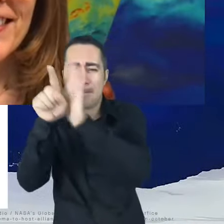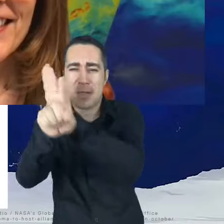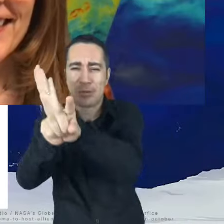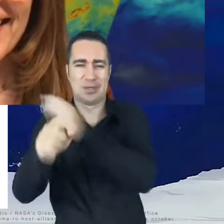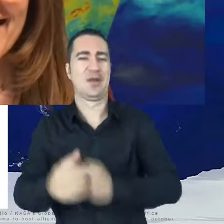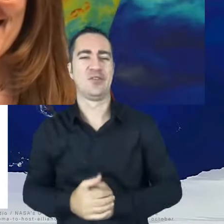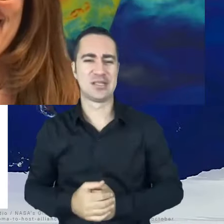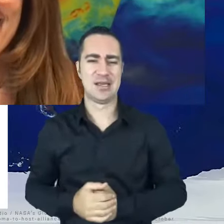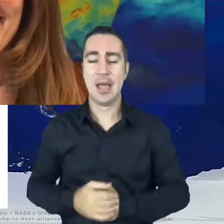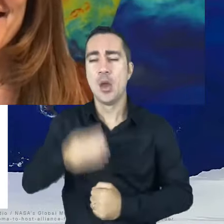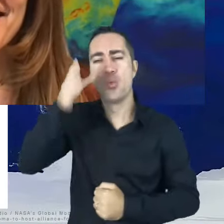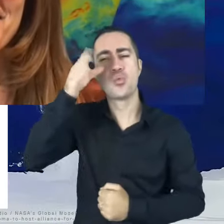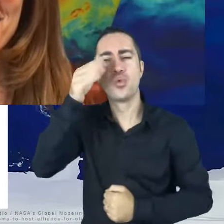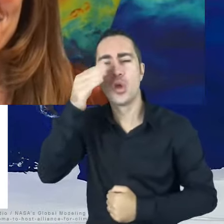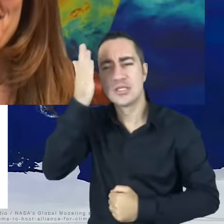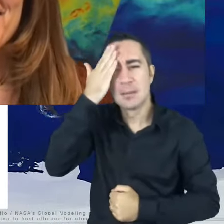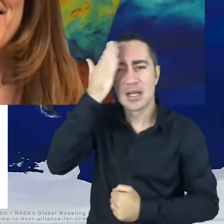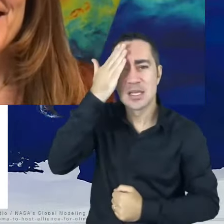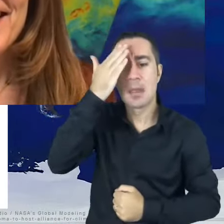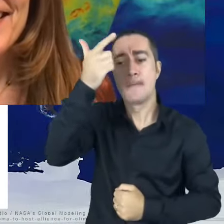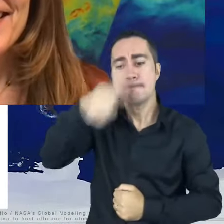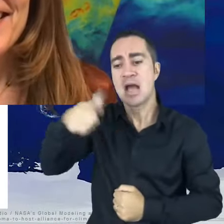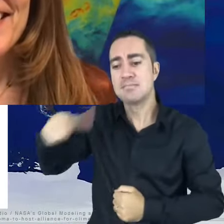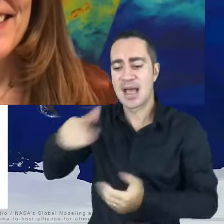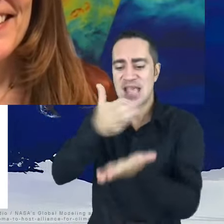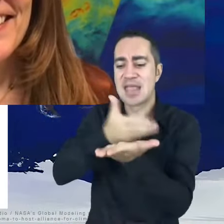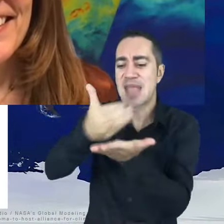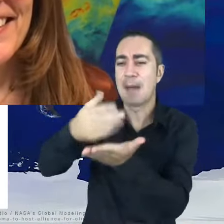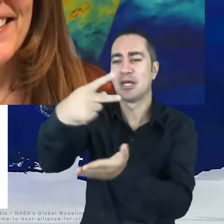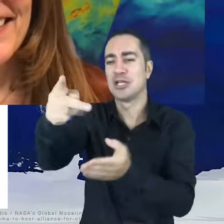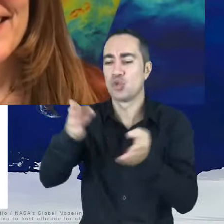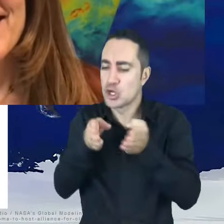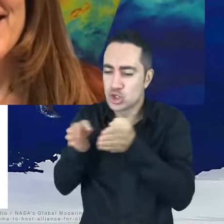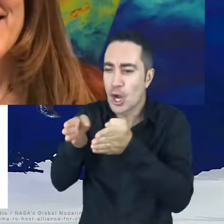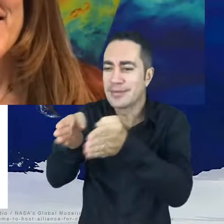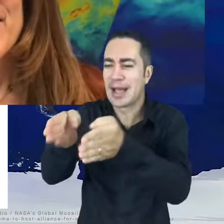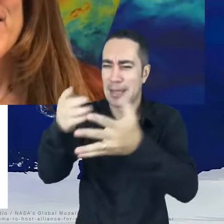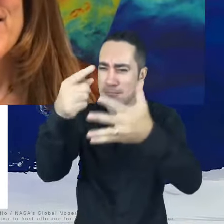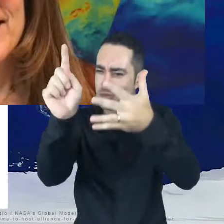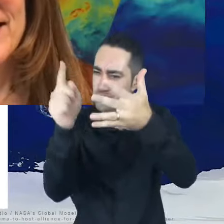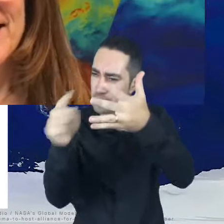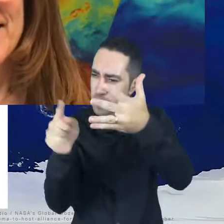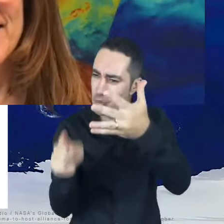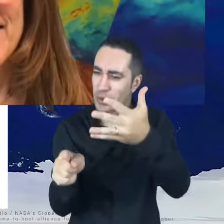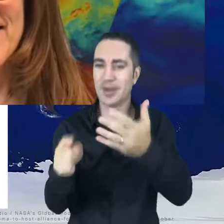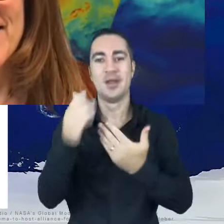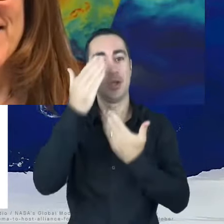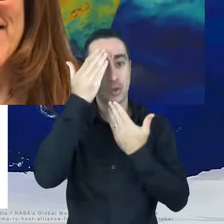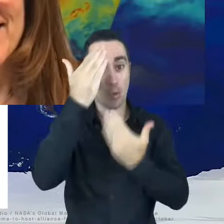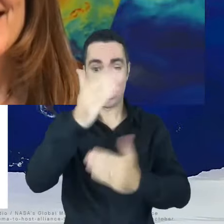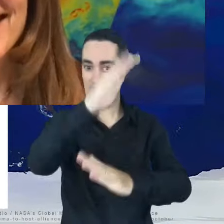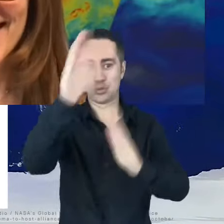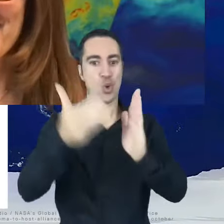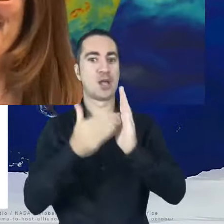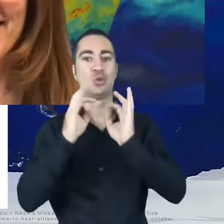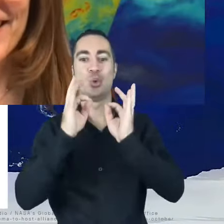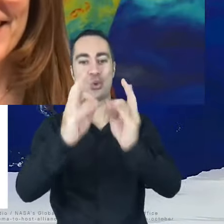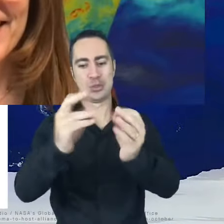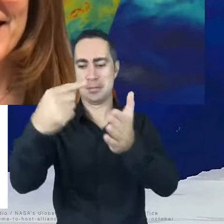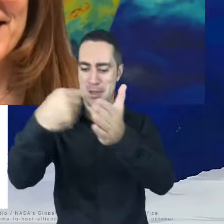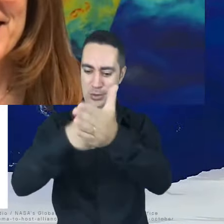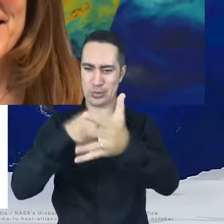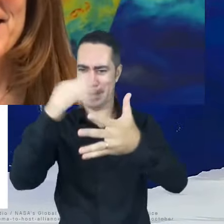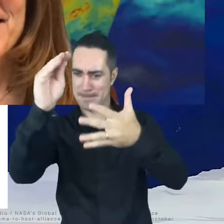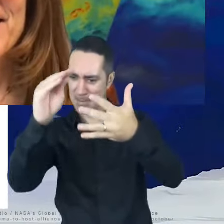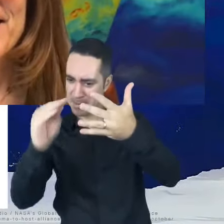quais as próximas etapas na sua jornada? E agradeço a todos que enviaram perguntas. Eu vou encaminhá-las a você. Se você